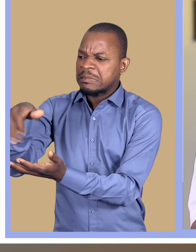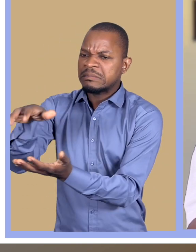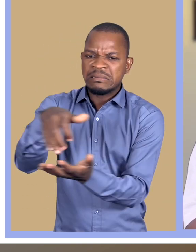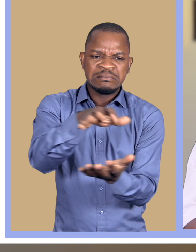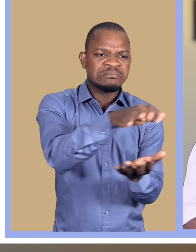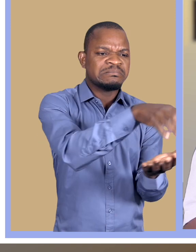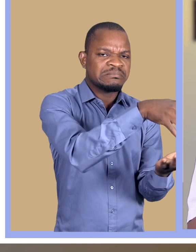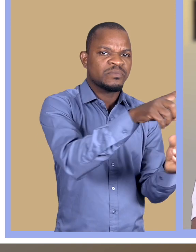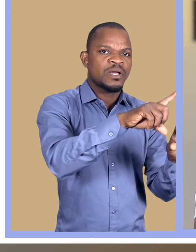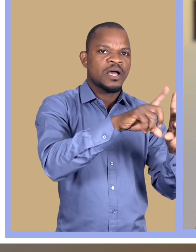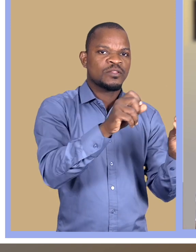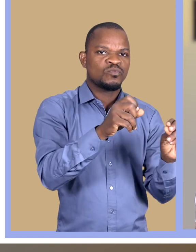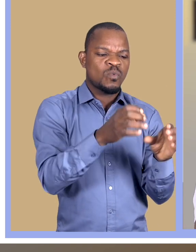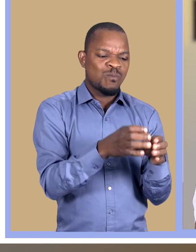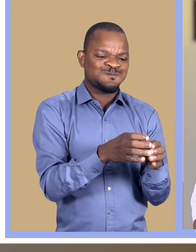garrafa plástica